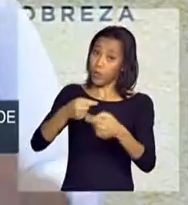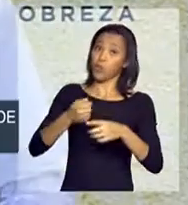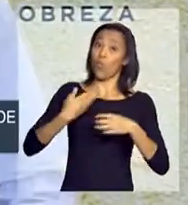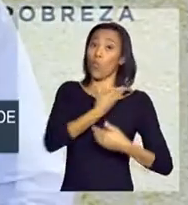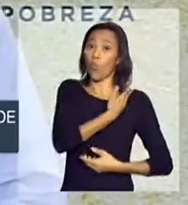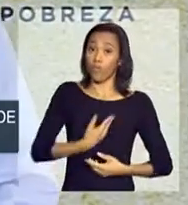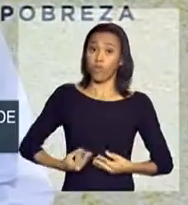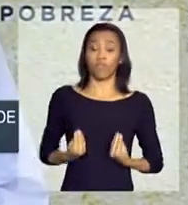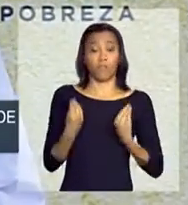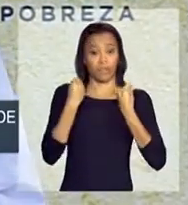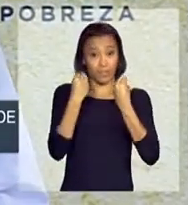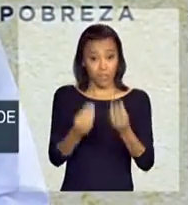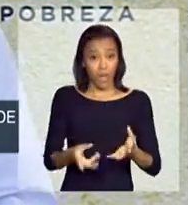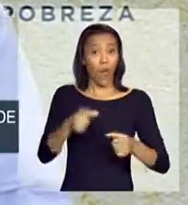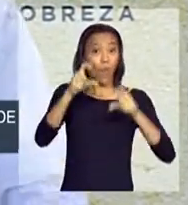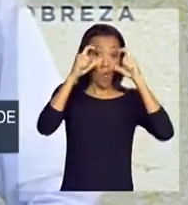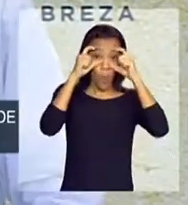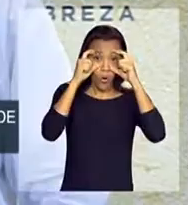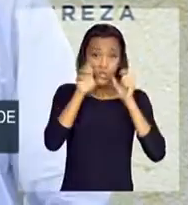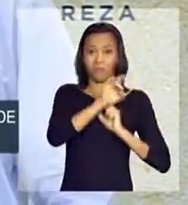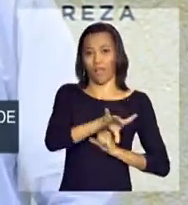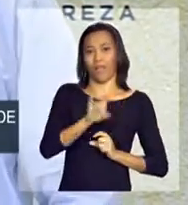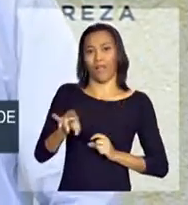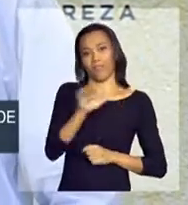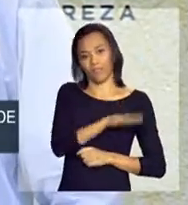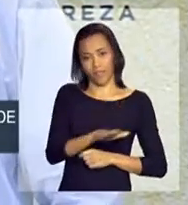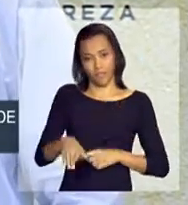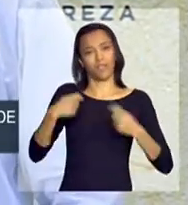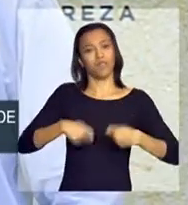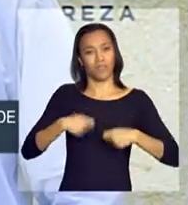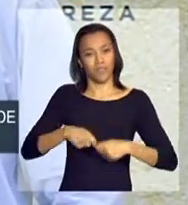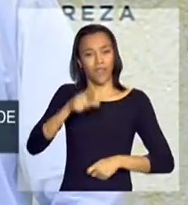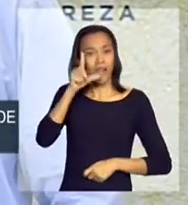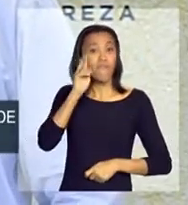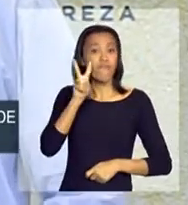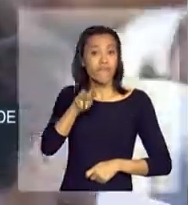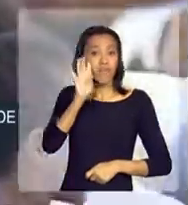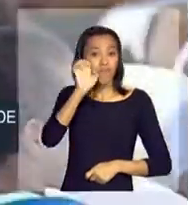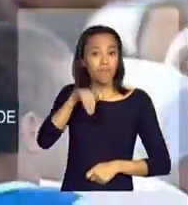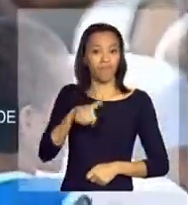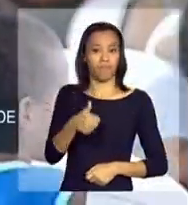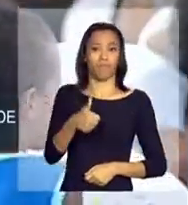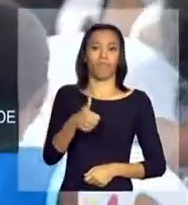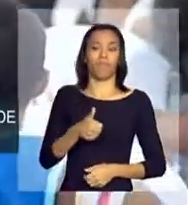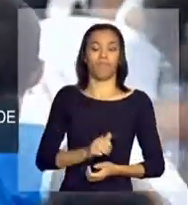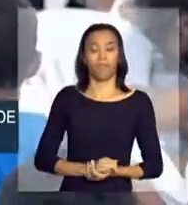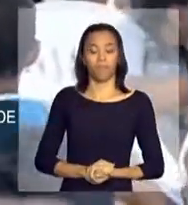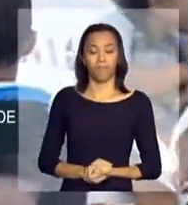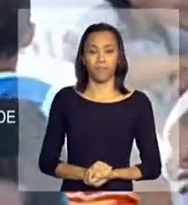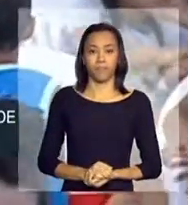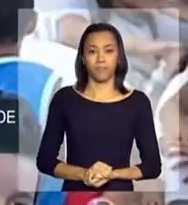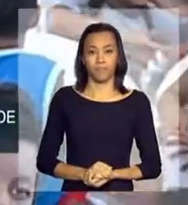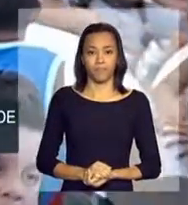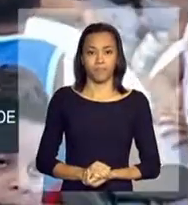governo vai entregar o óculos para cada criança que precisar enxergar direito a